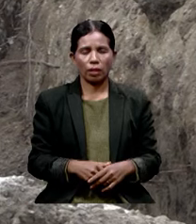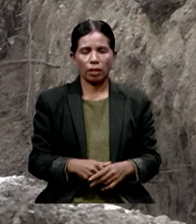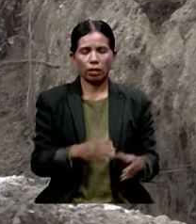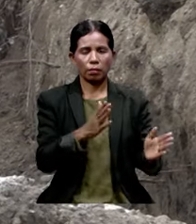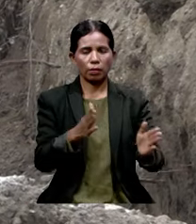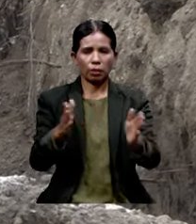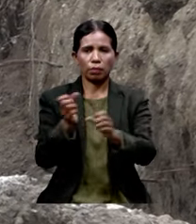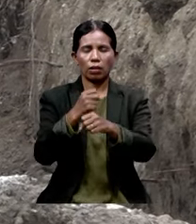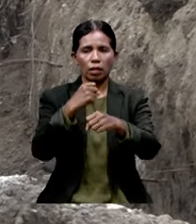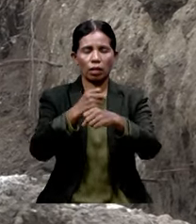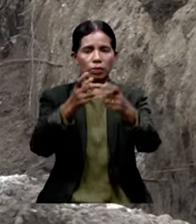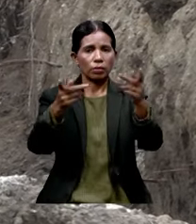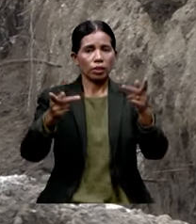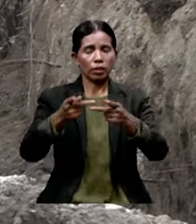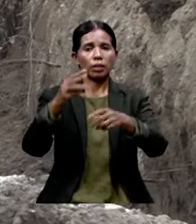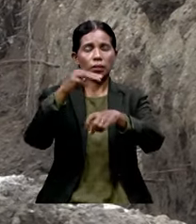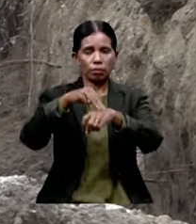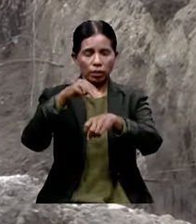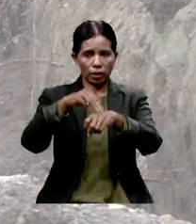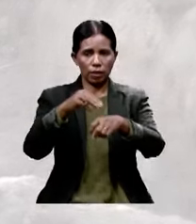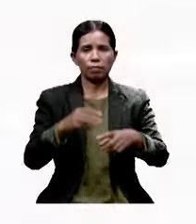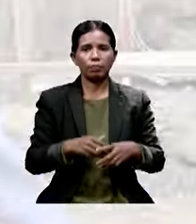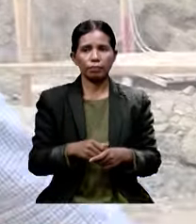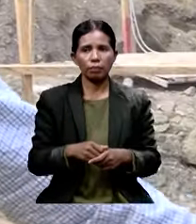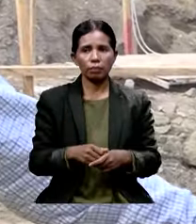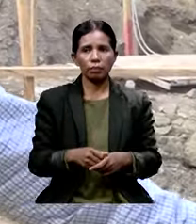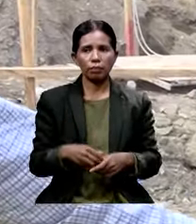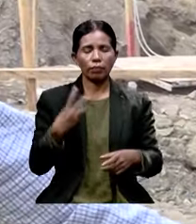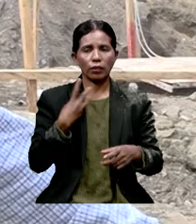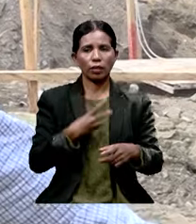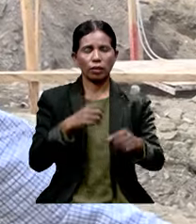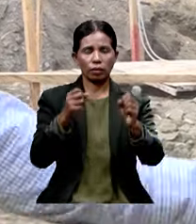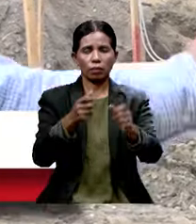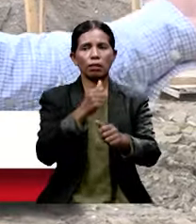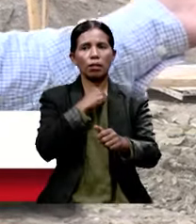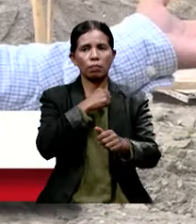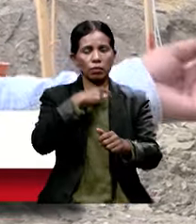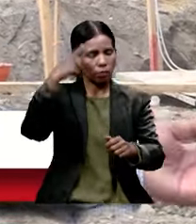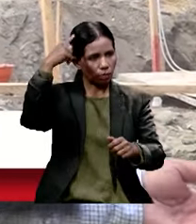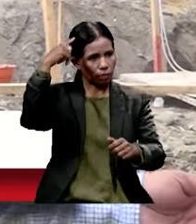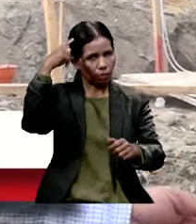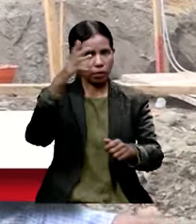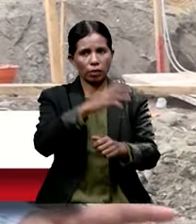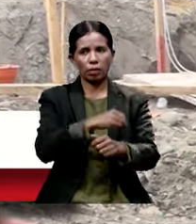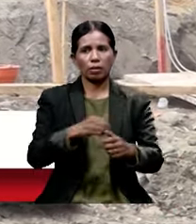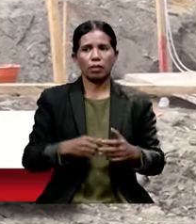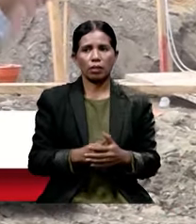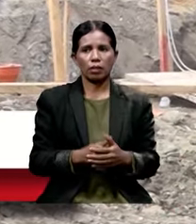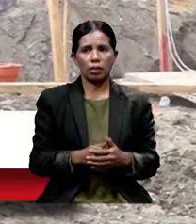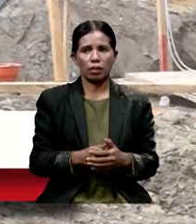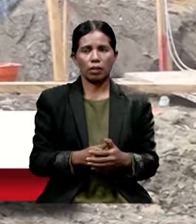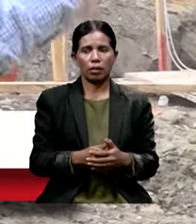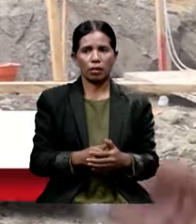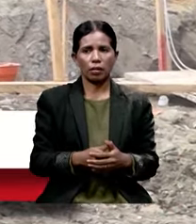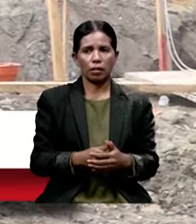altar, jadi nanti untuk menyambut kedatangan uskup, paus, maaf,